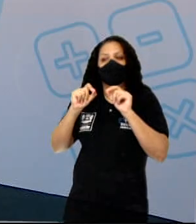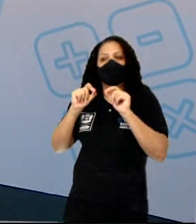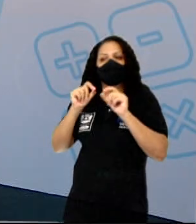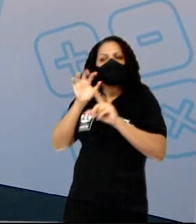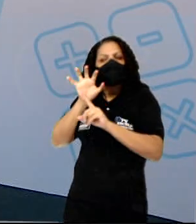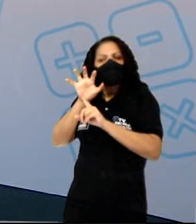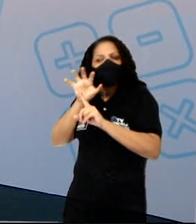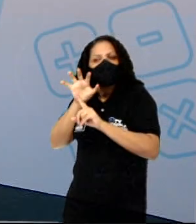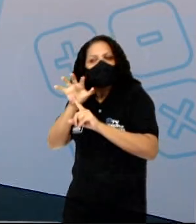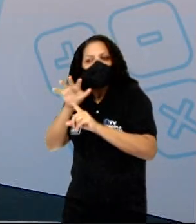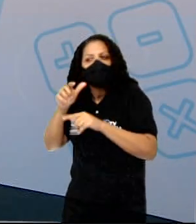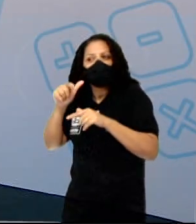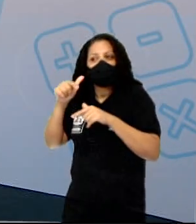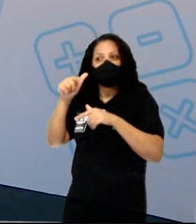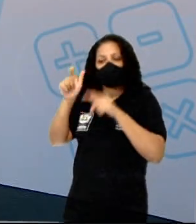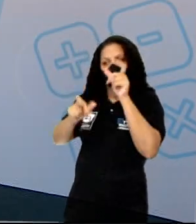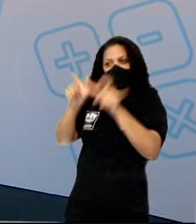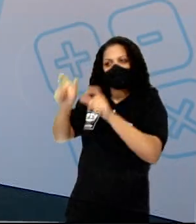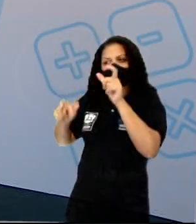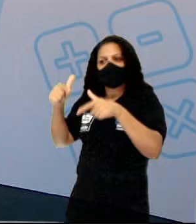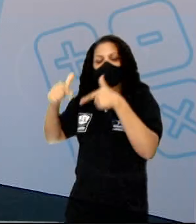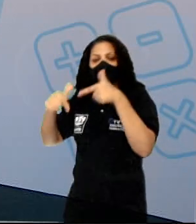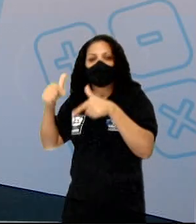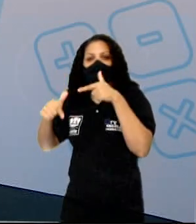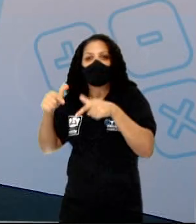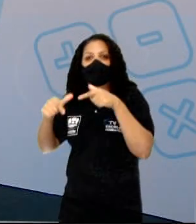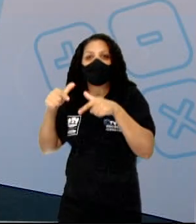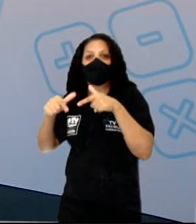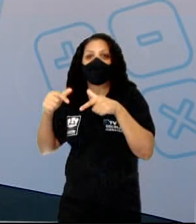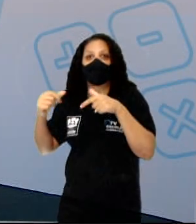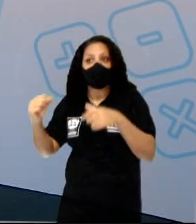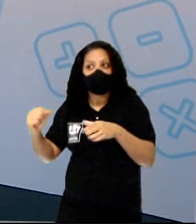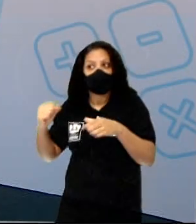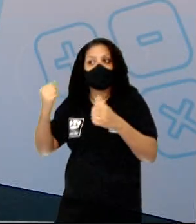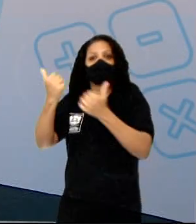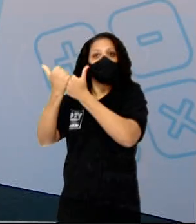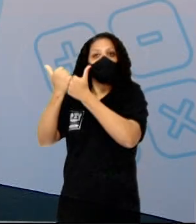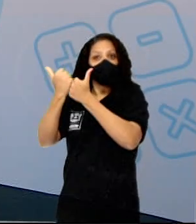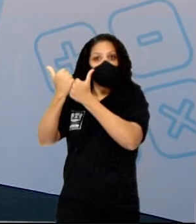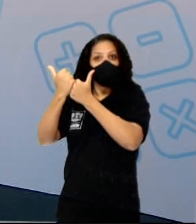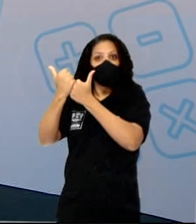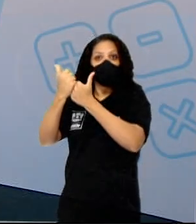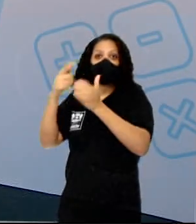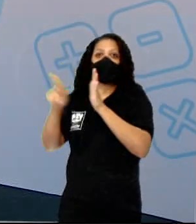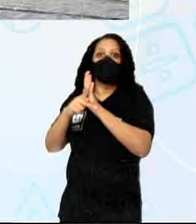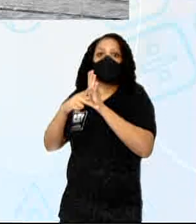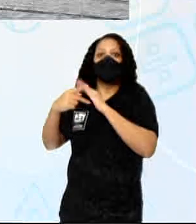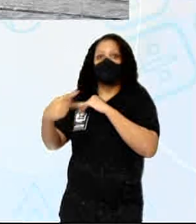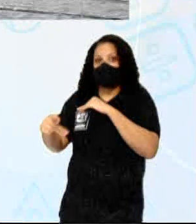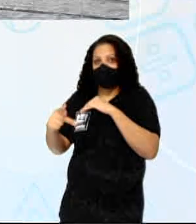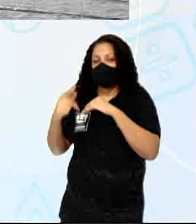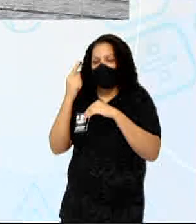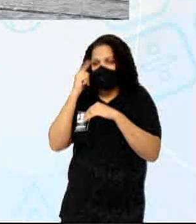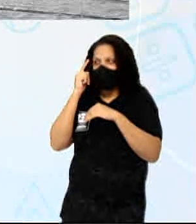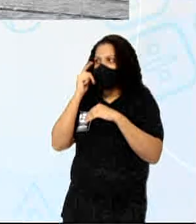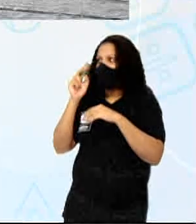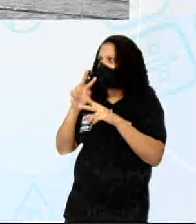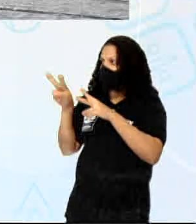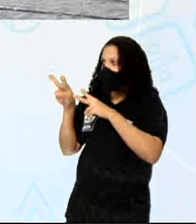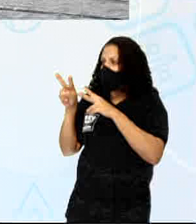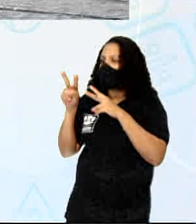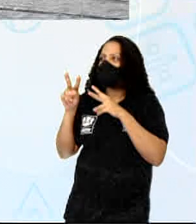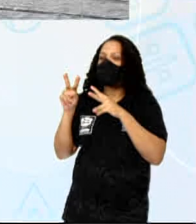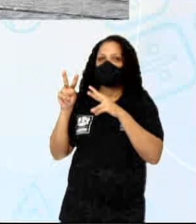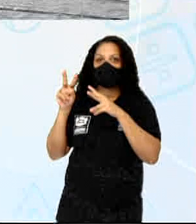trabalhadores para fazer com que os trabalhadores ficassem ao seu lado nesse governo e não contra ele. Vamos entender? Vem para o slide. Ó, durante o